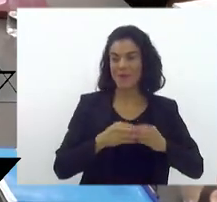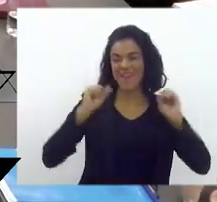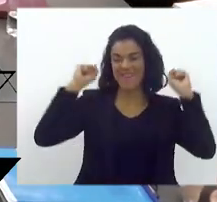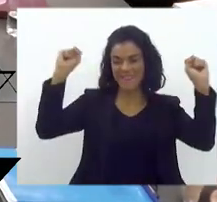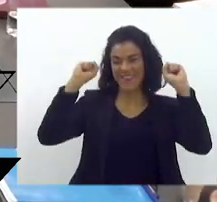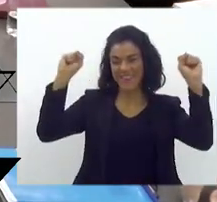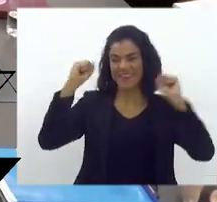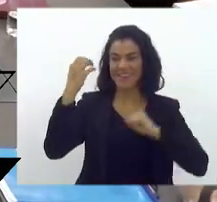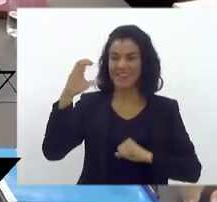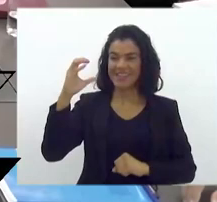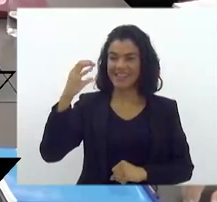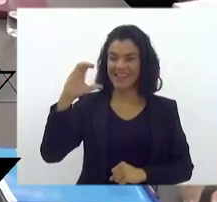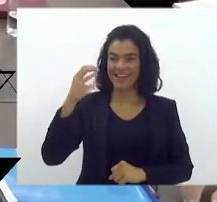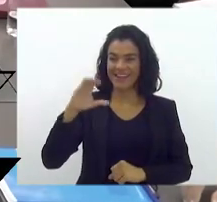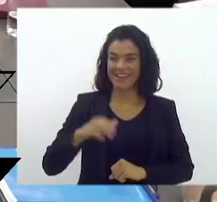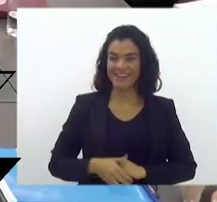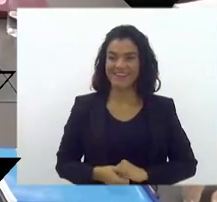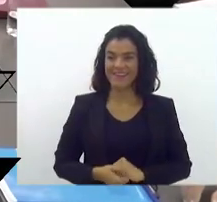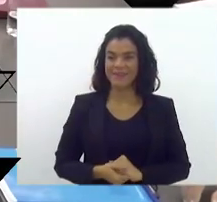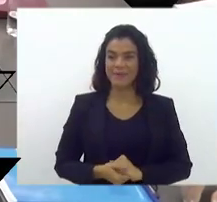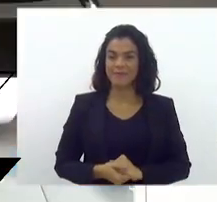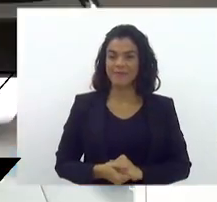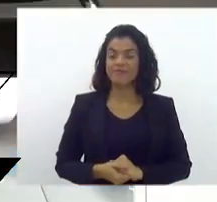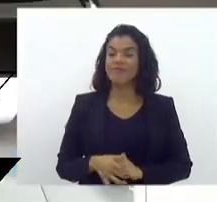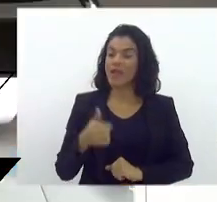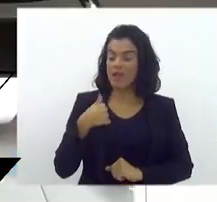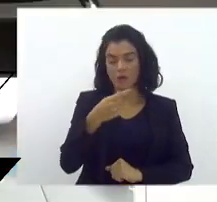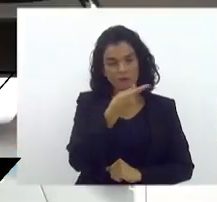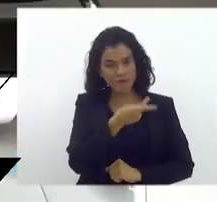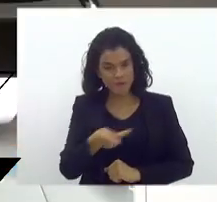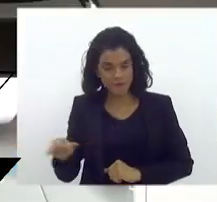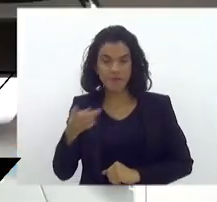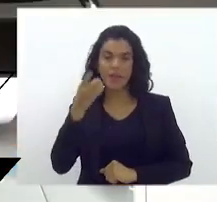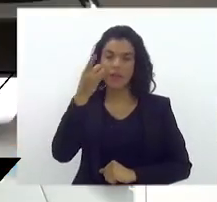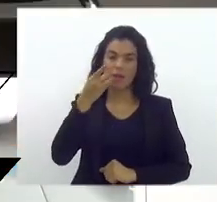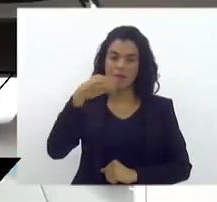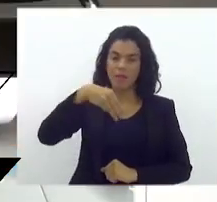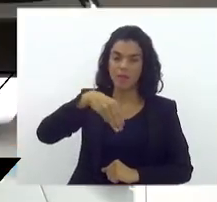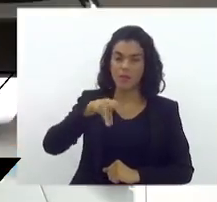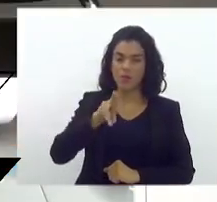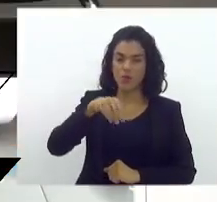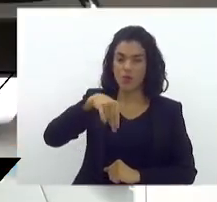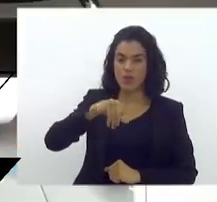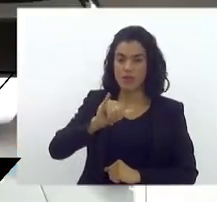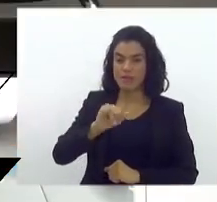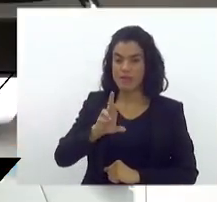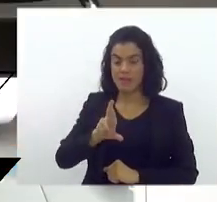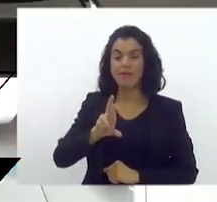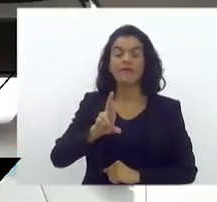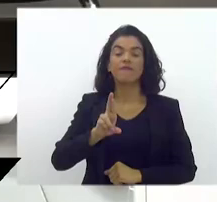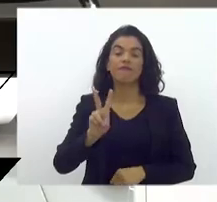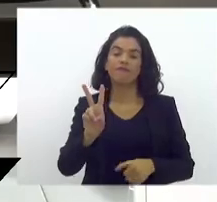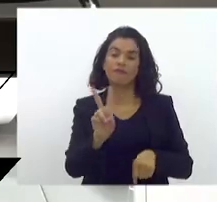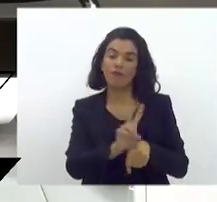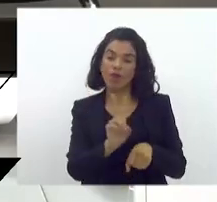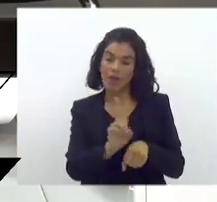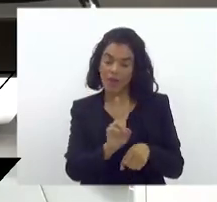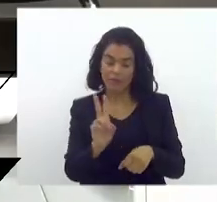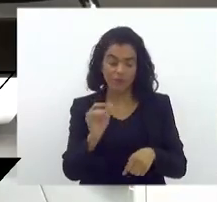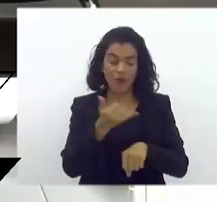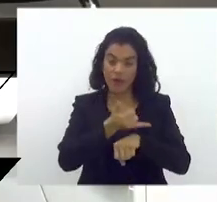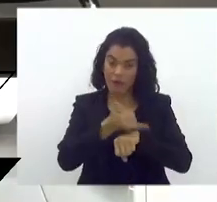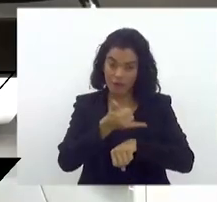Niterói. Desculpa, deputado Luiz Paulo. Mas eu fiz uma visita lá com o deputado Munir, a prefeitura de Volta Redonda, gestão